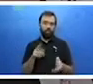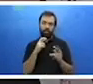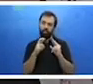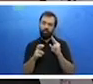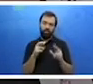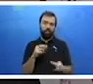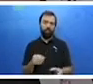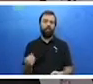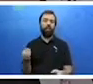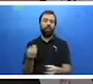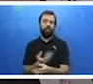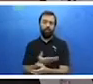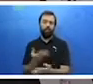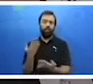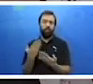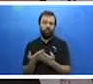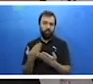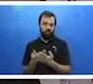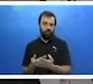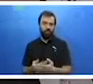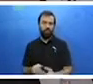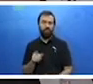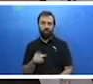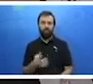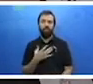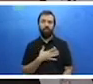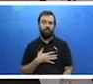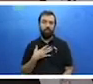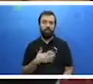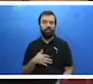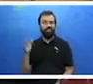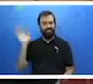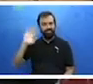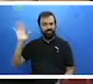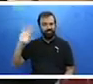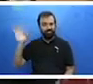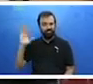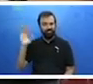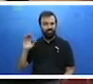Espero que vocês tenham gostado e a gente se encontra de novo na sexta-feira.